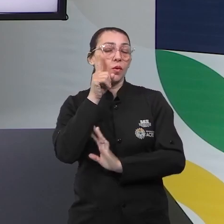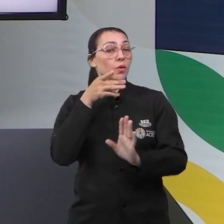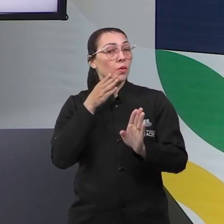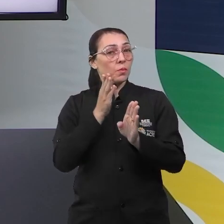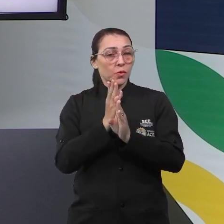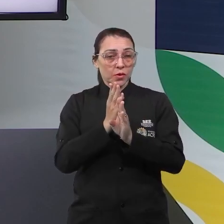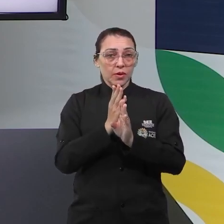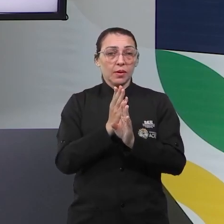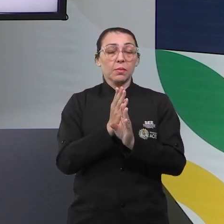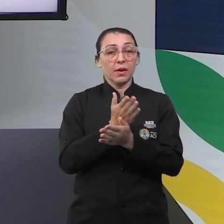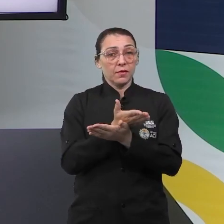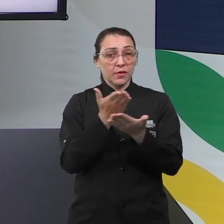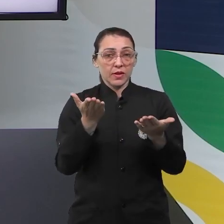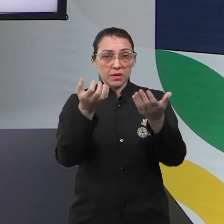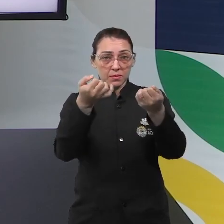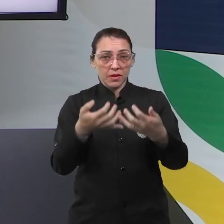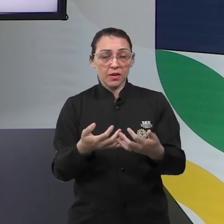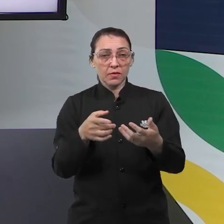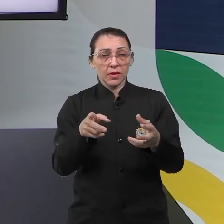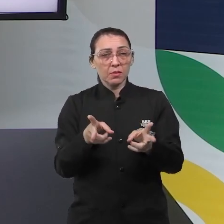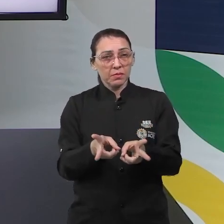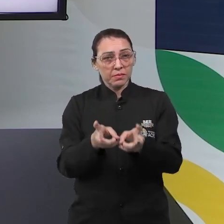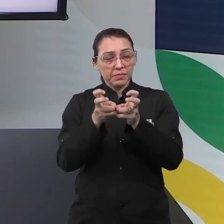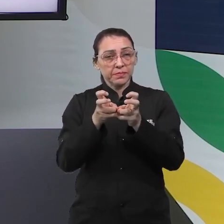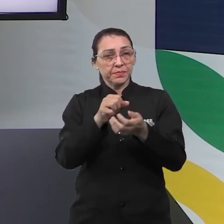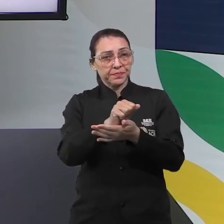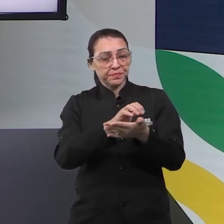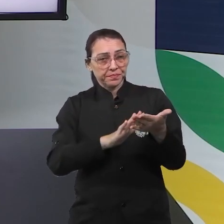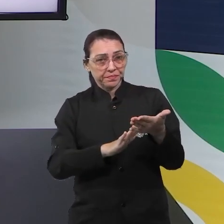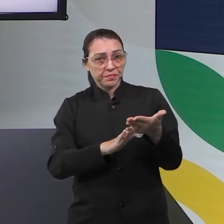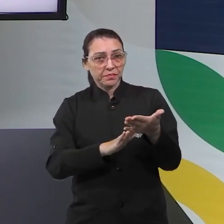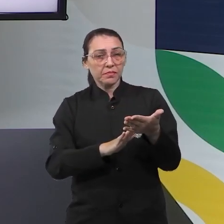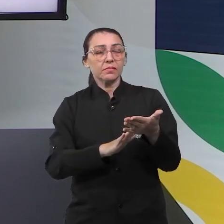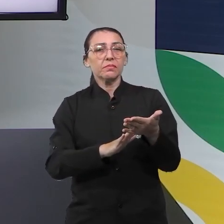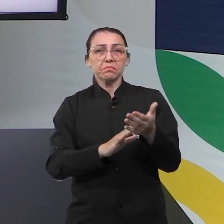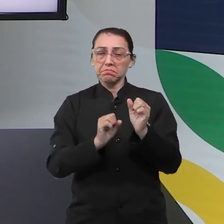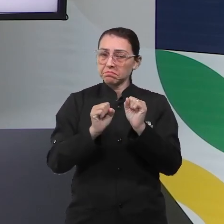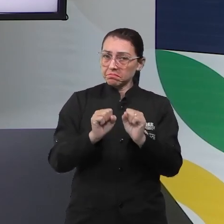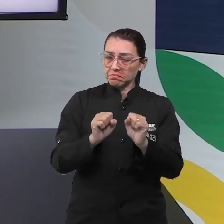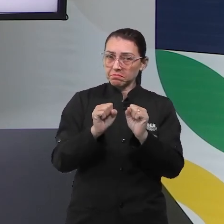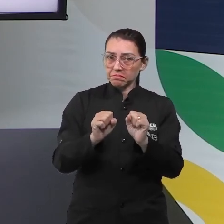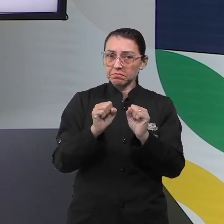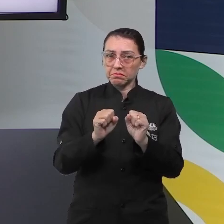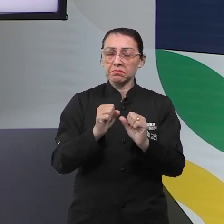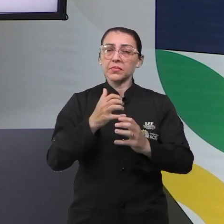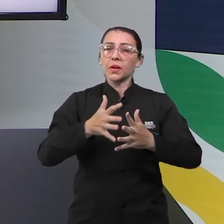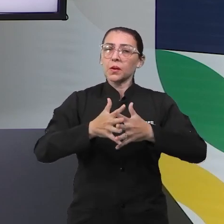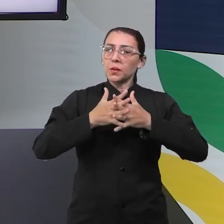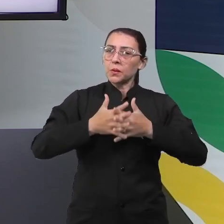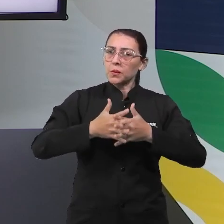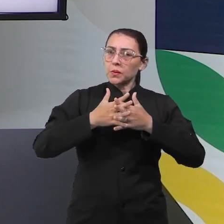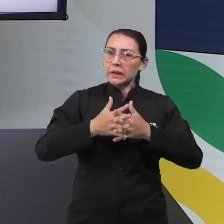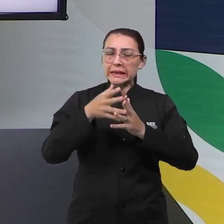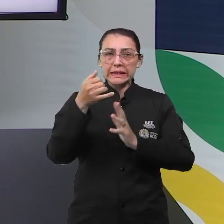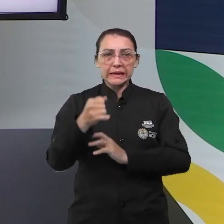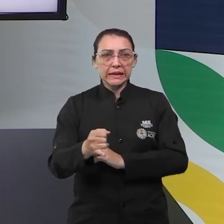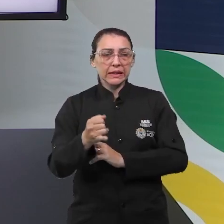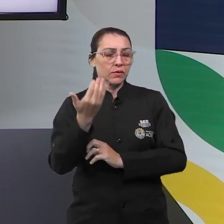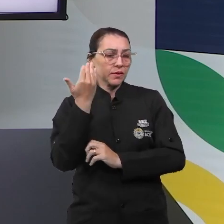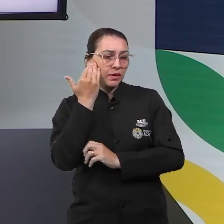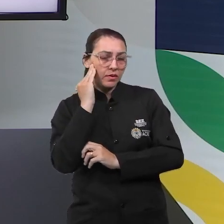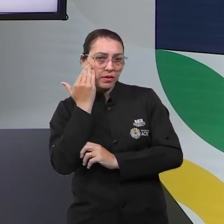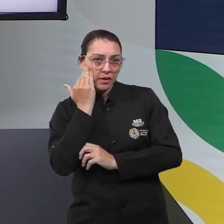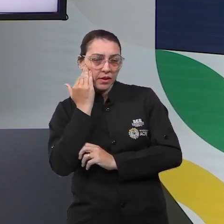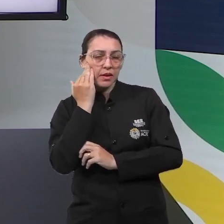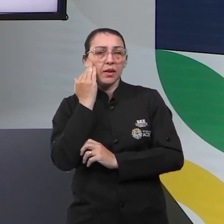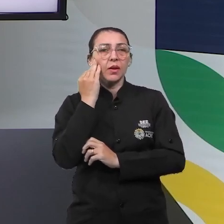evidenciei para vocês. Vocês observaram na atividade o quanto que pode ser confuso se você não